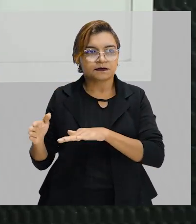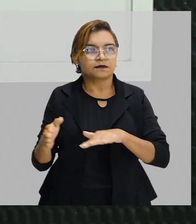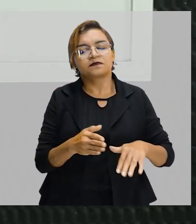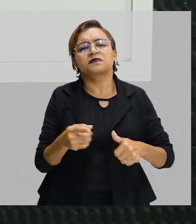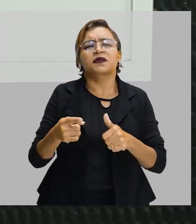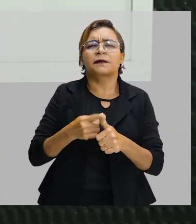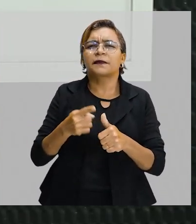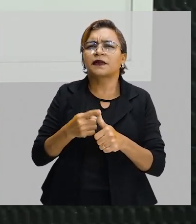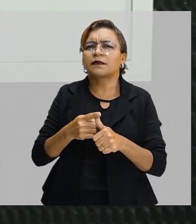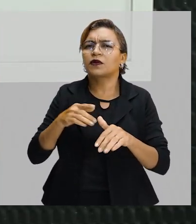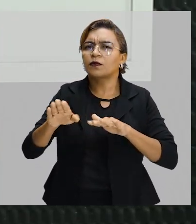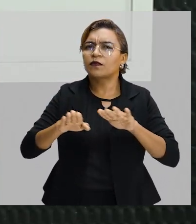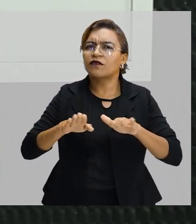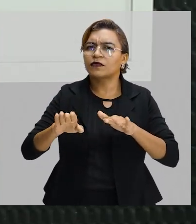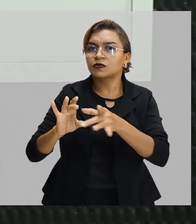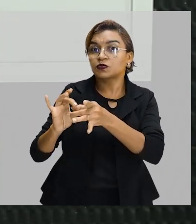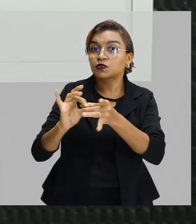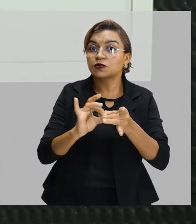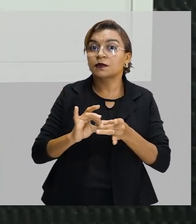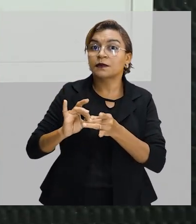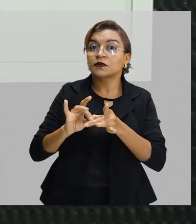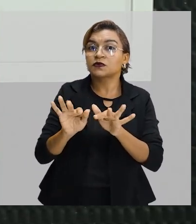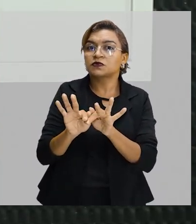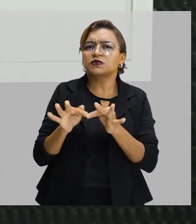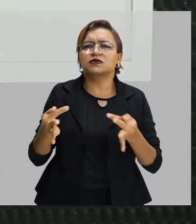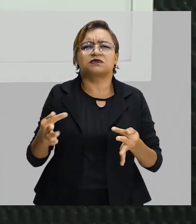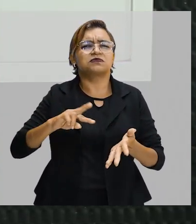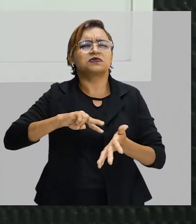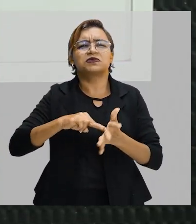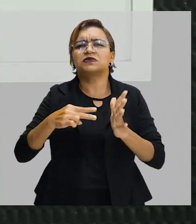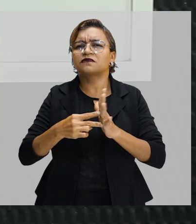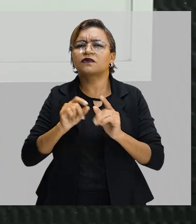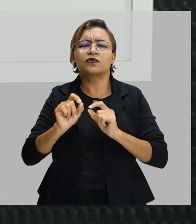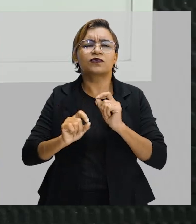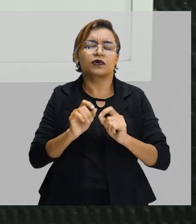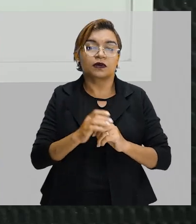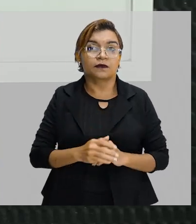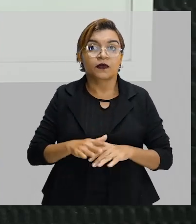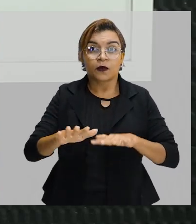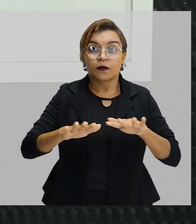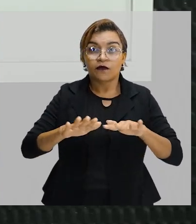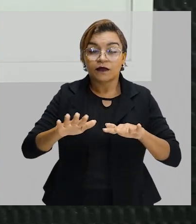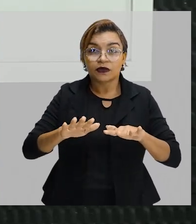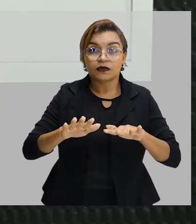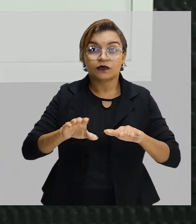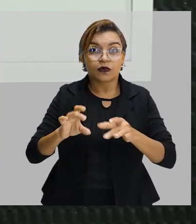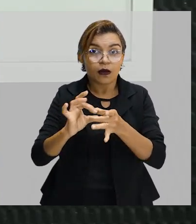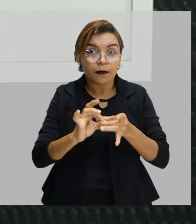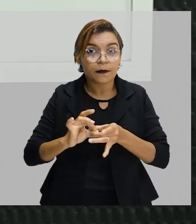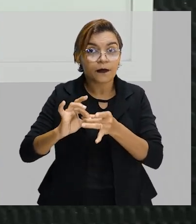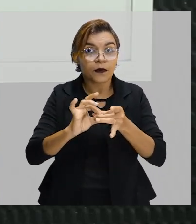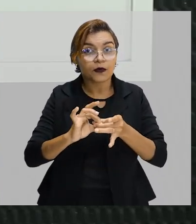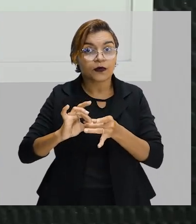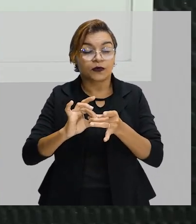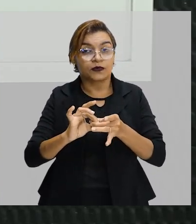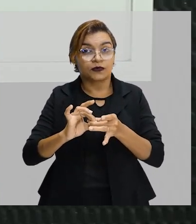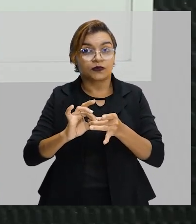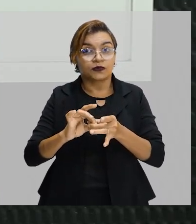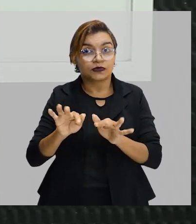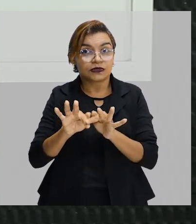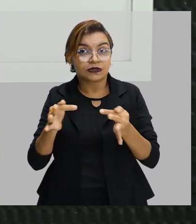Primeiro, o que é um movimento harmônico simples? Certo? Um movimento harmônico simples, ele é um movimento